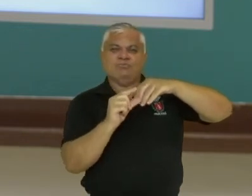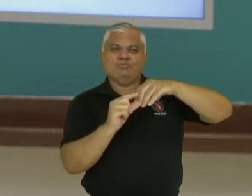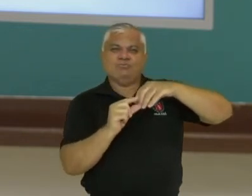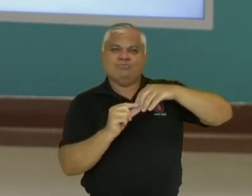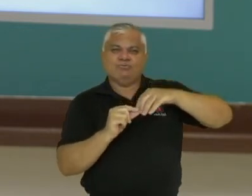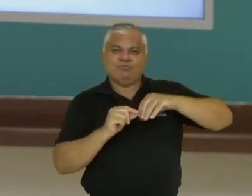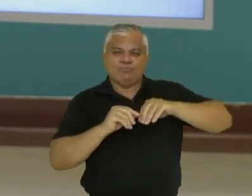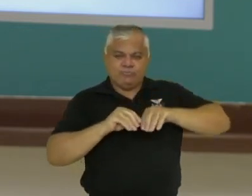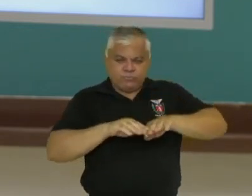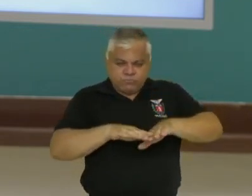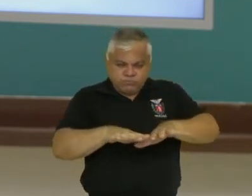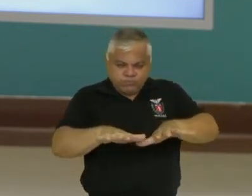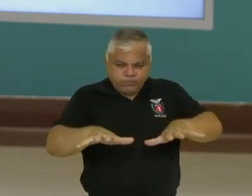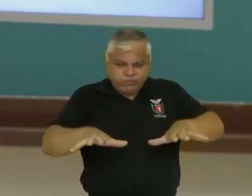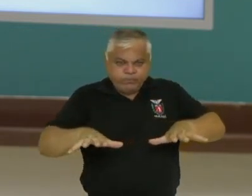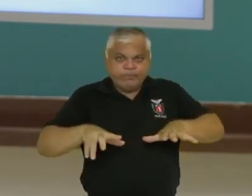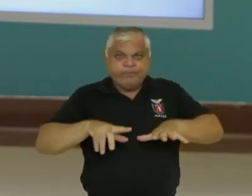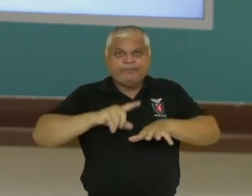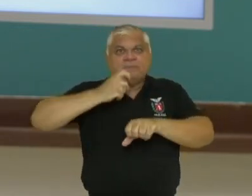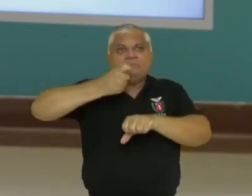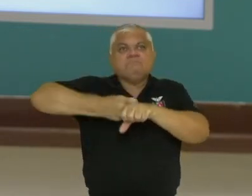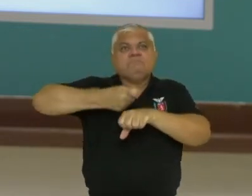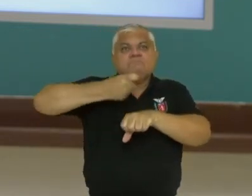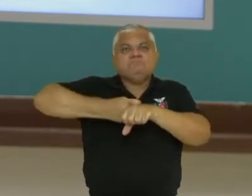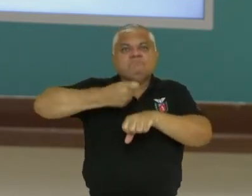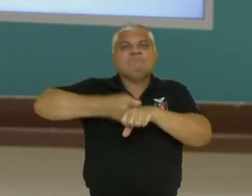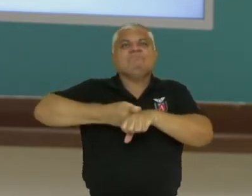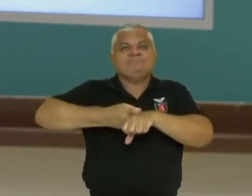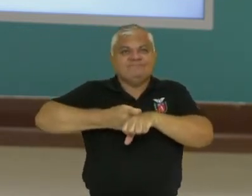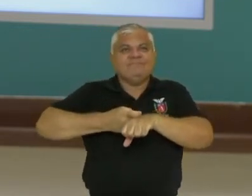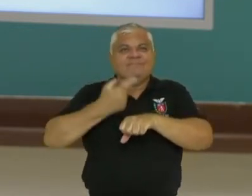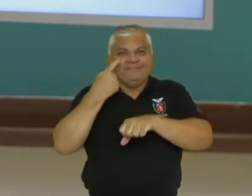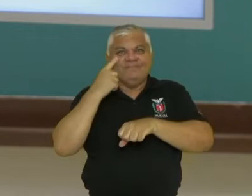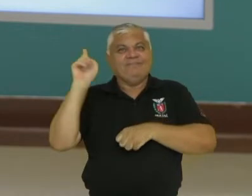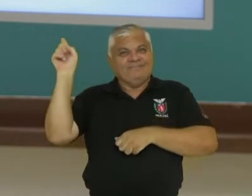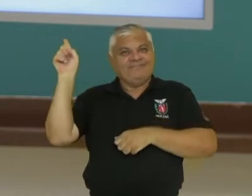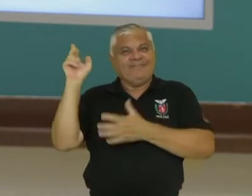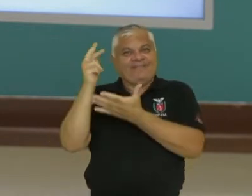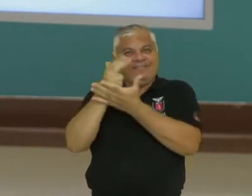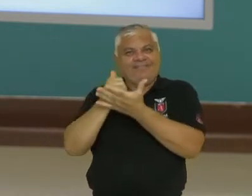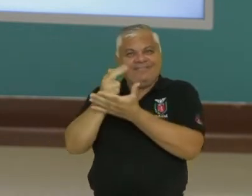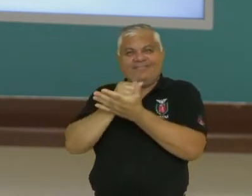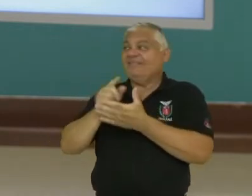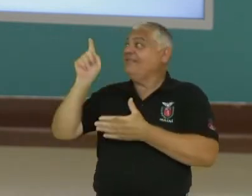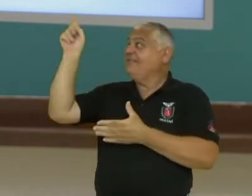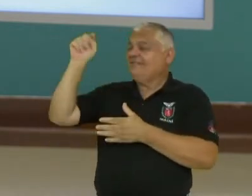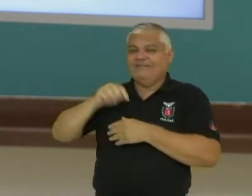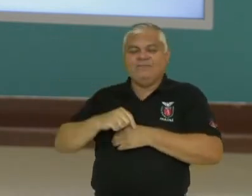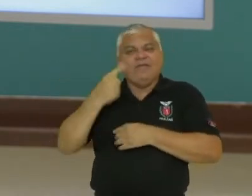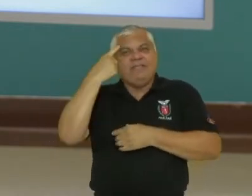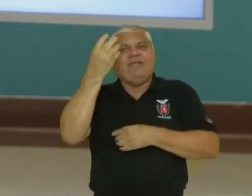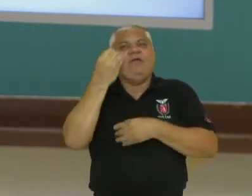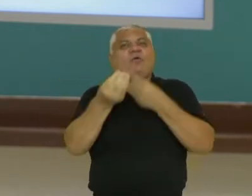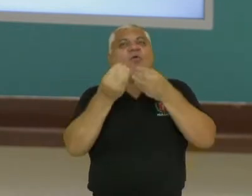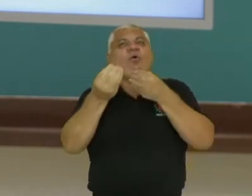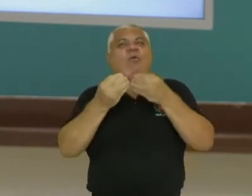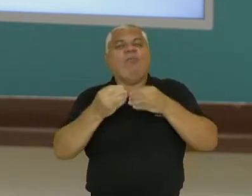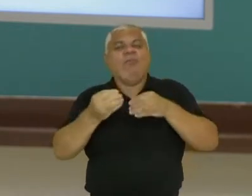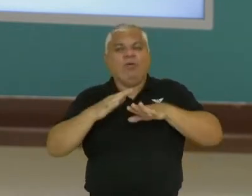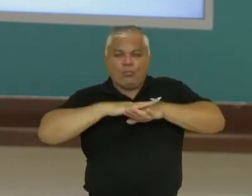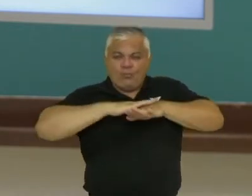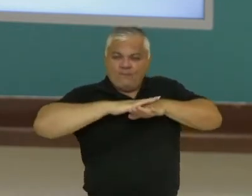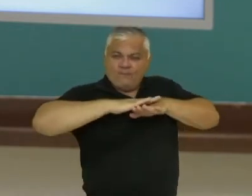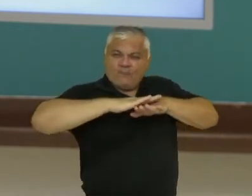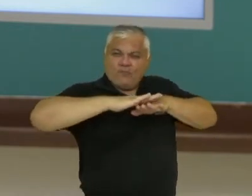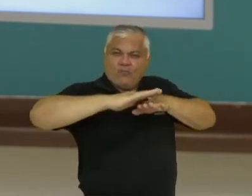superfície solidificou, ficou sólida. Aqui nós temos uma representação, uma ideia de como era essa Terra